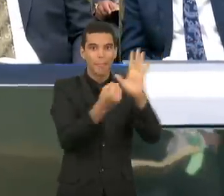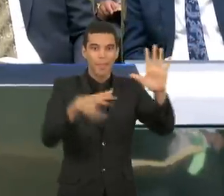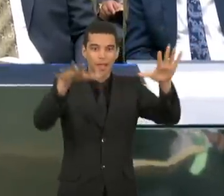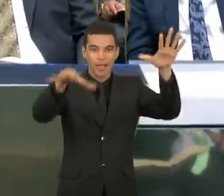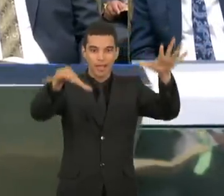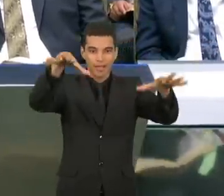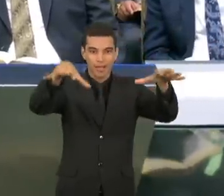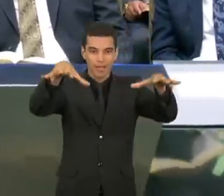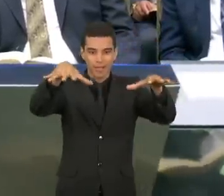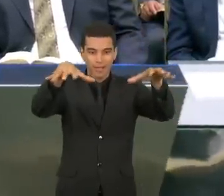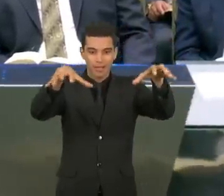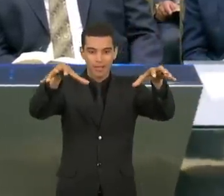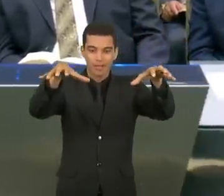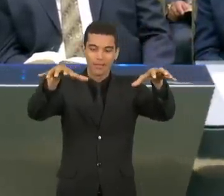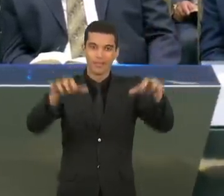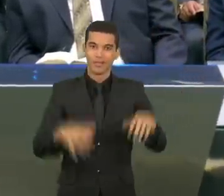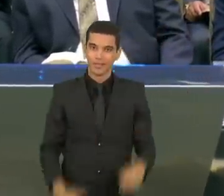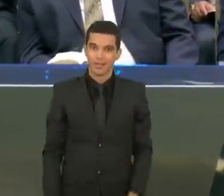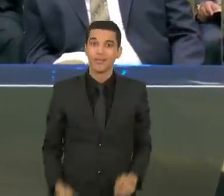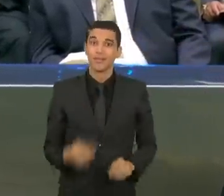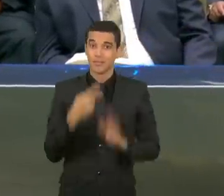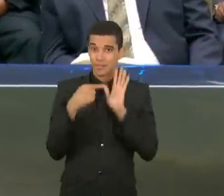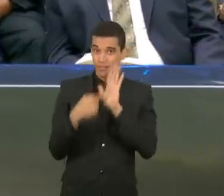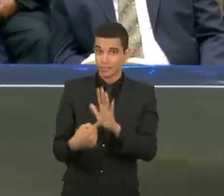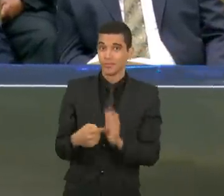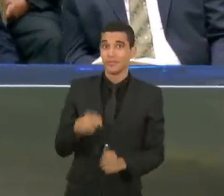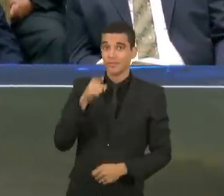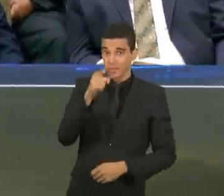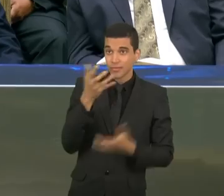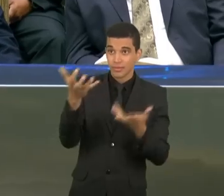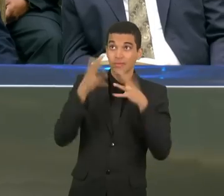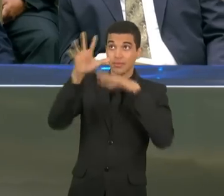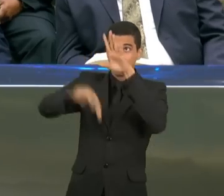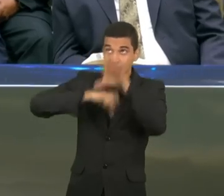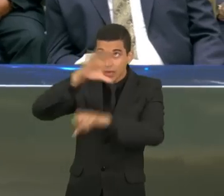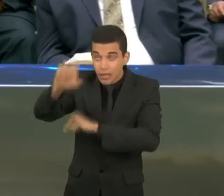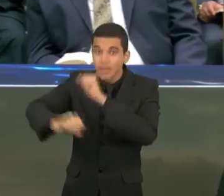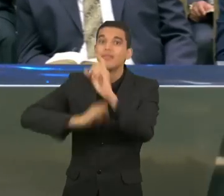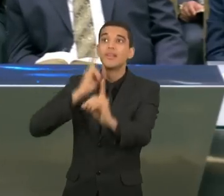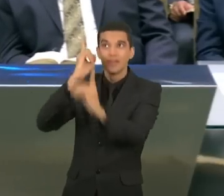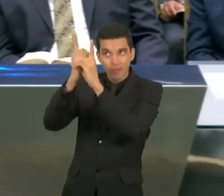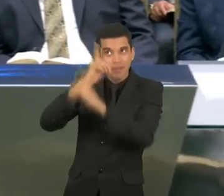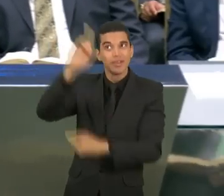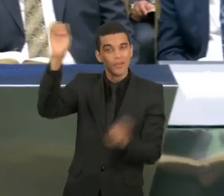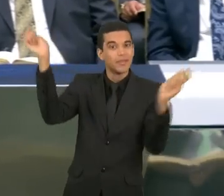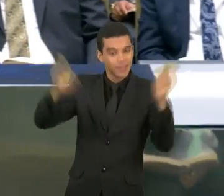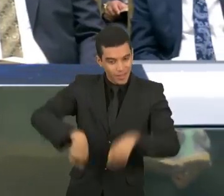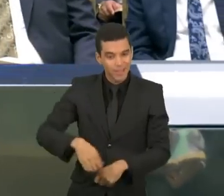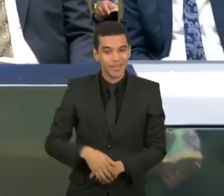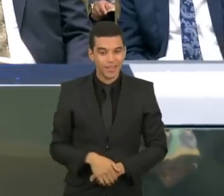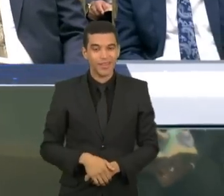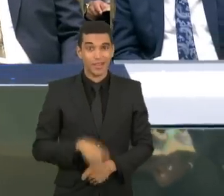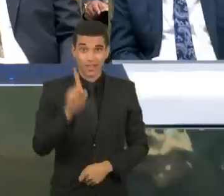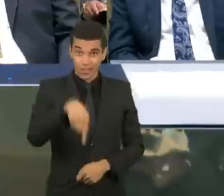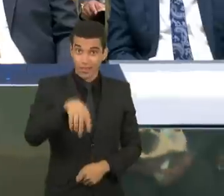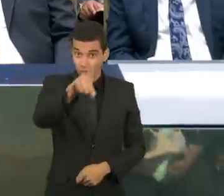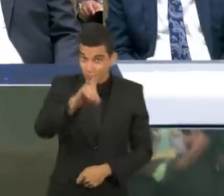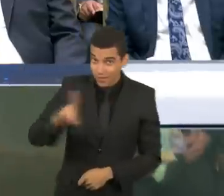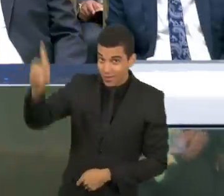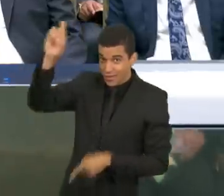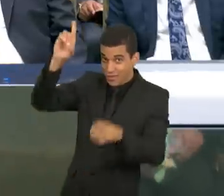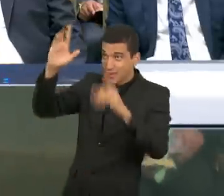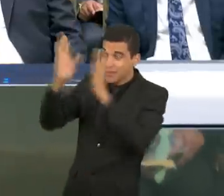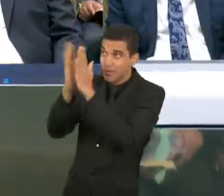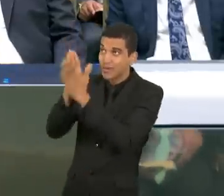você tatear, me encontra. Se você buscar, me encontra. Eita, esse é o Deus que tu estás orando e crendo.